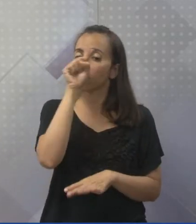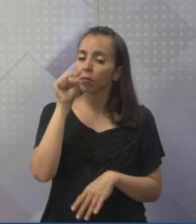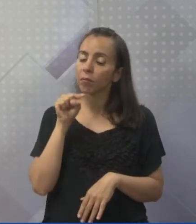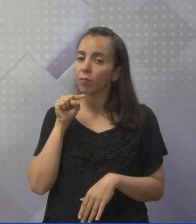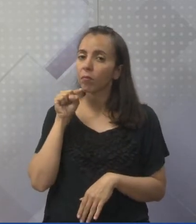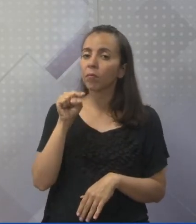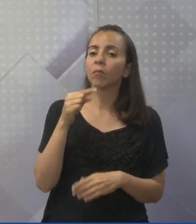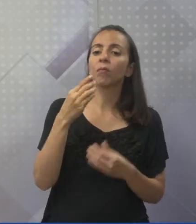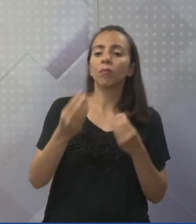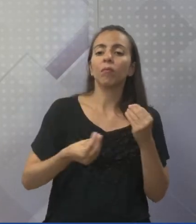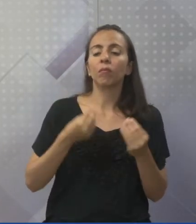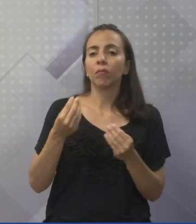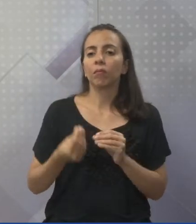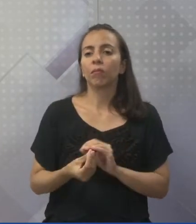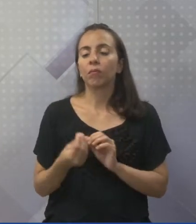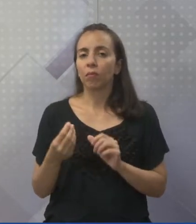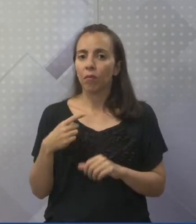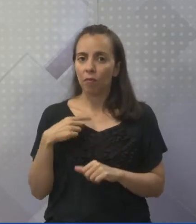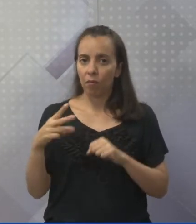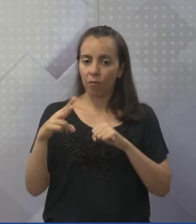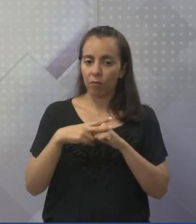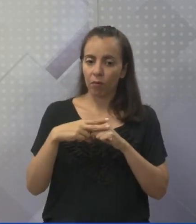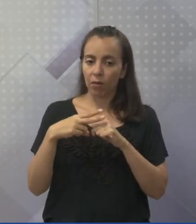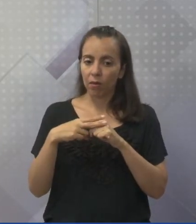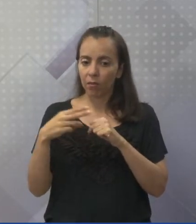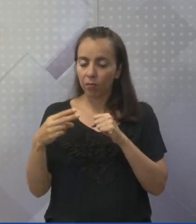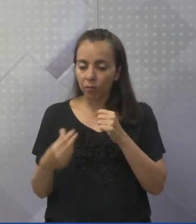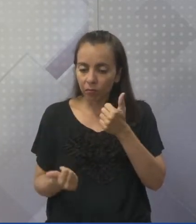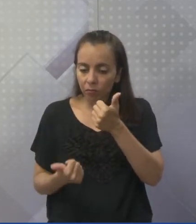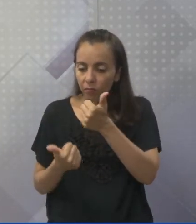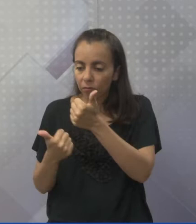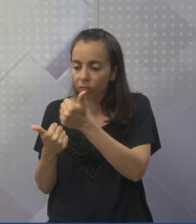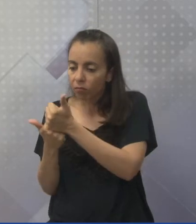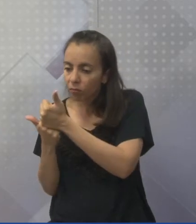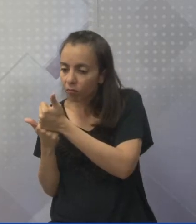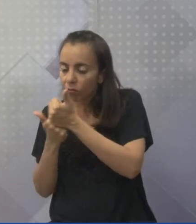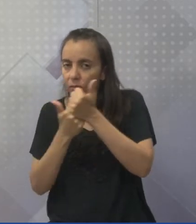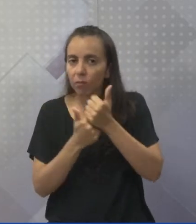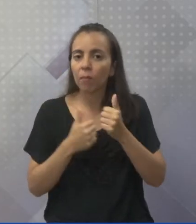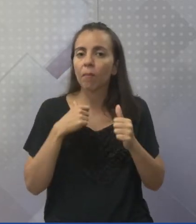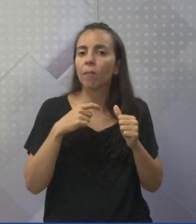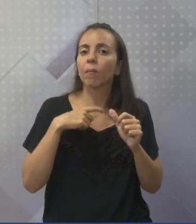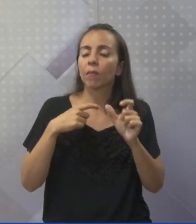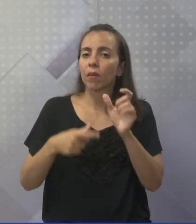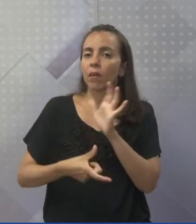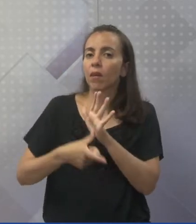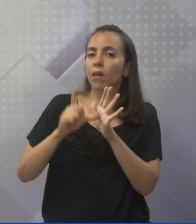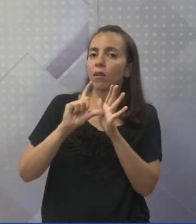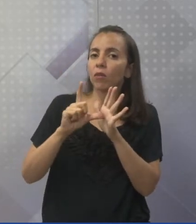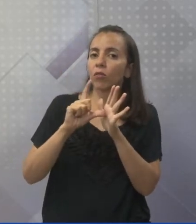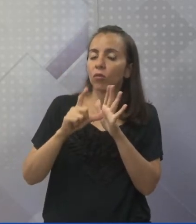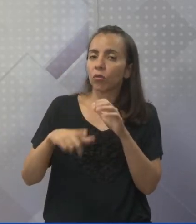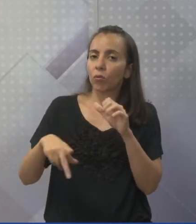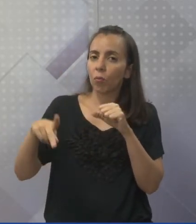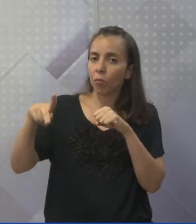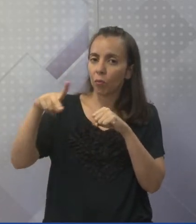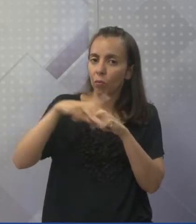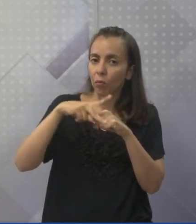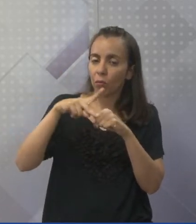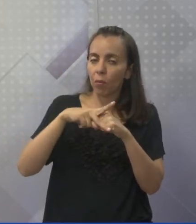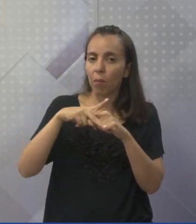seguinte. Eu vou colocar o auxiliar would à frente de todos os pronomes pessoais. Né? Então é só